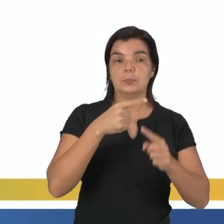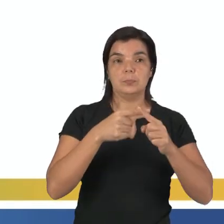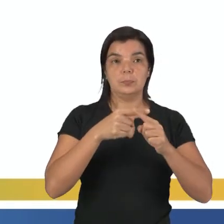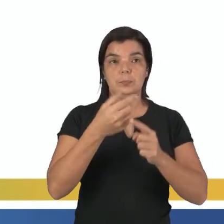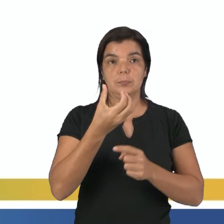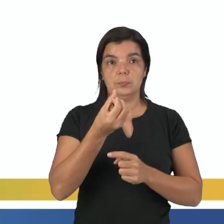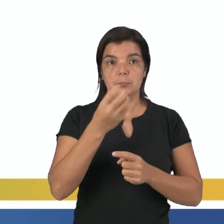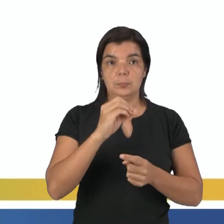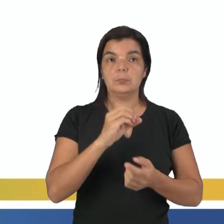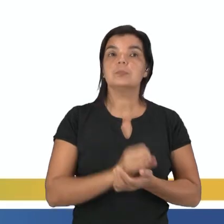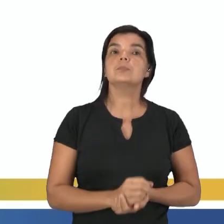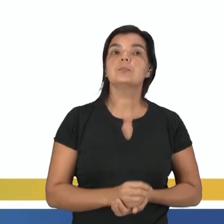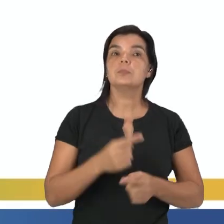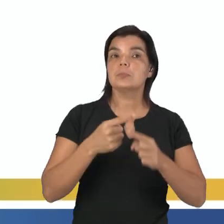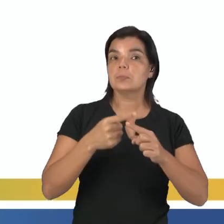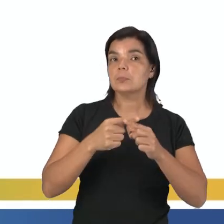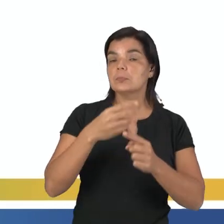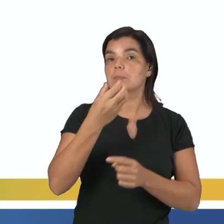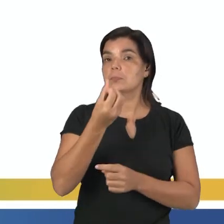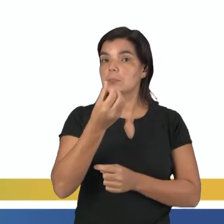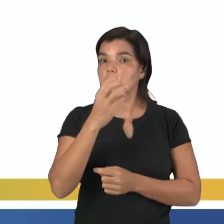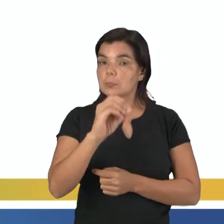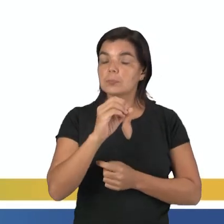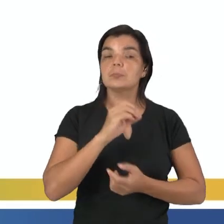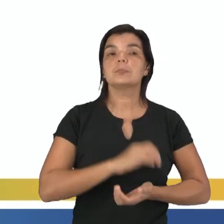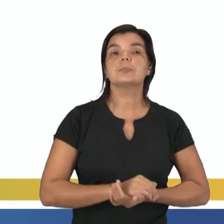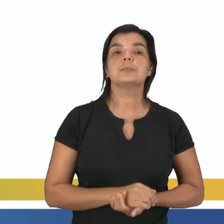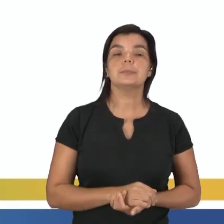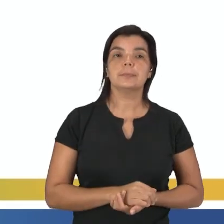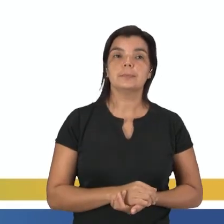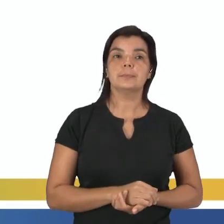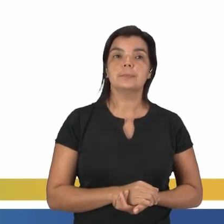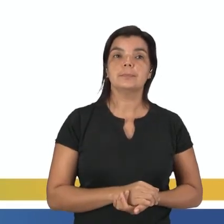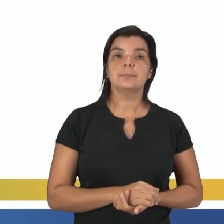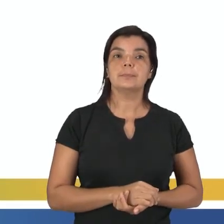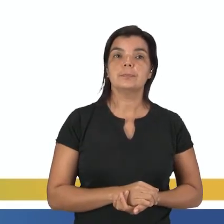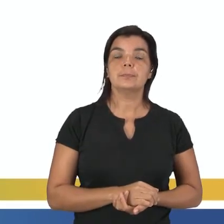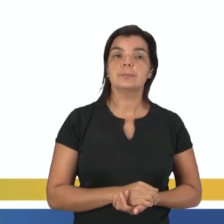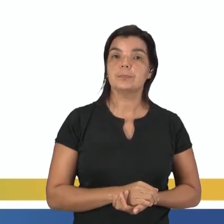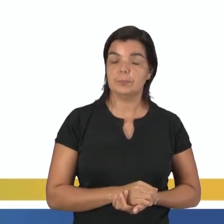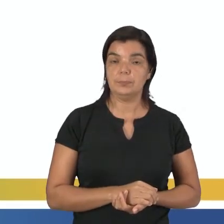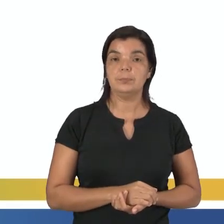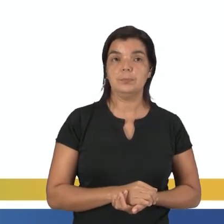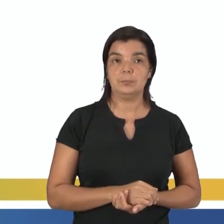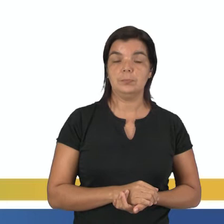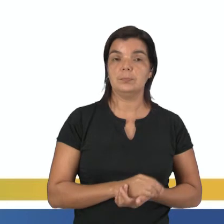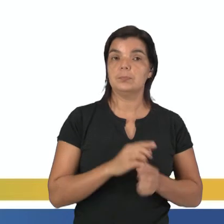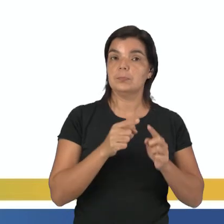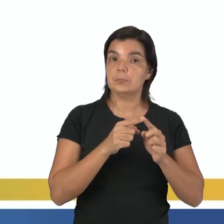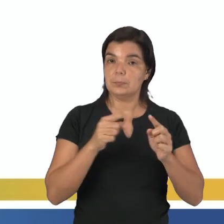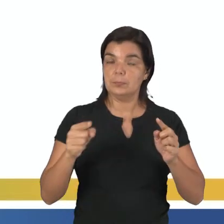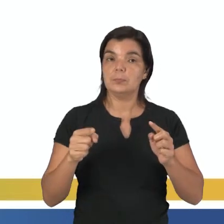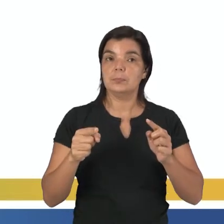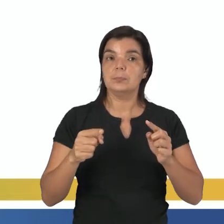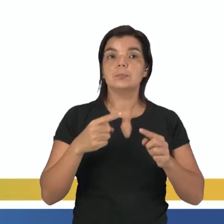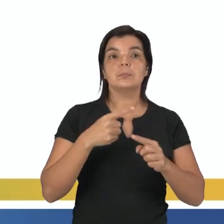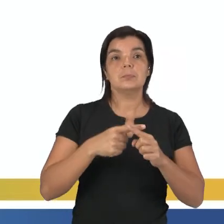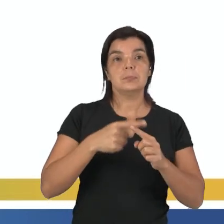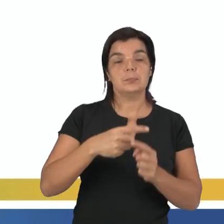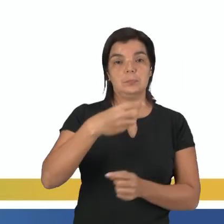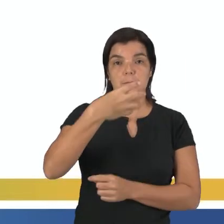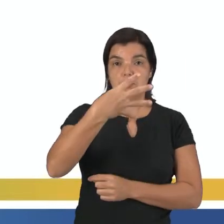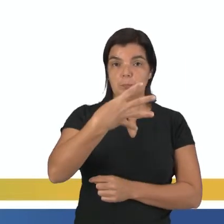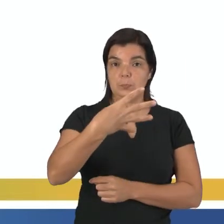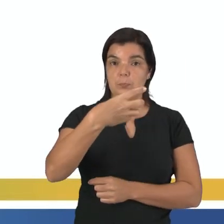vou multiplicar por 60 e depois eu vou multiplicar novamente por 60. Quando você fizer esse produto, ou seja, essa multiplicação, você